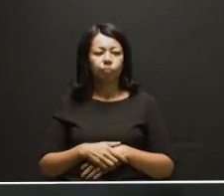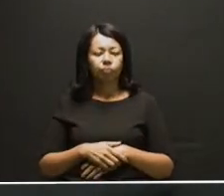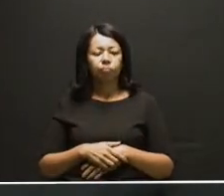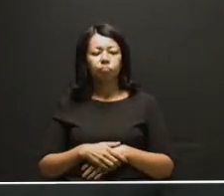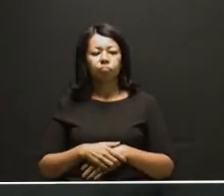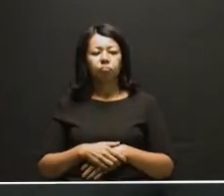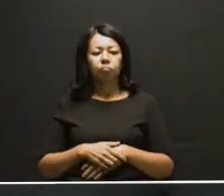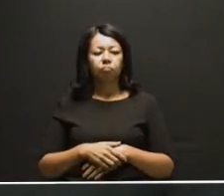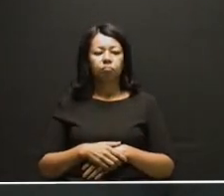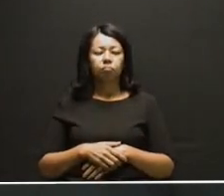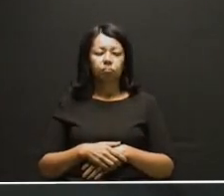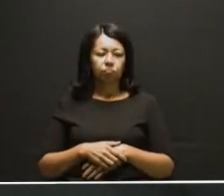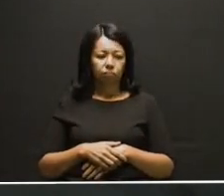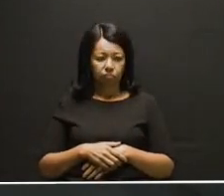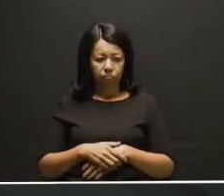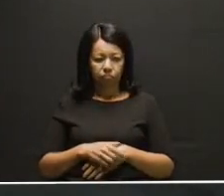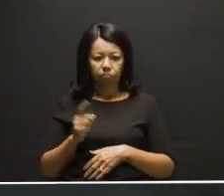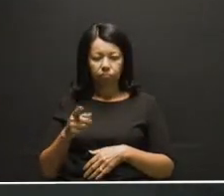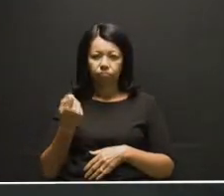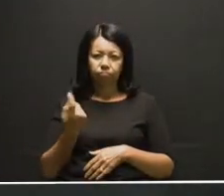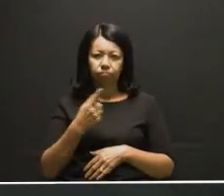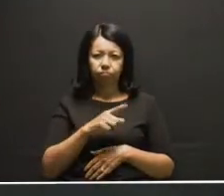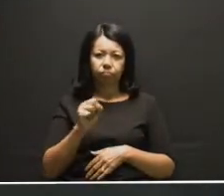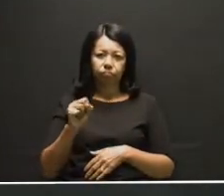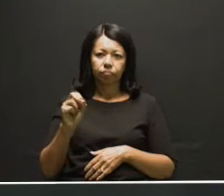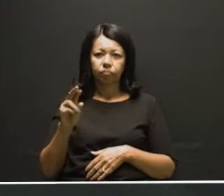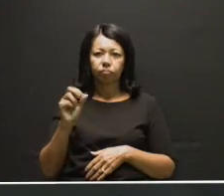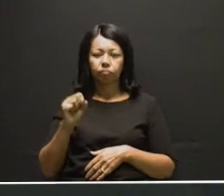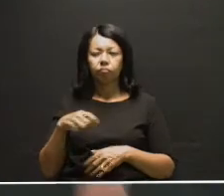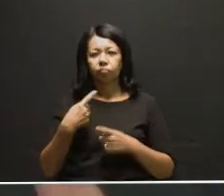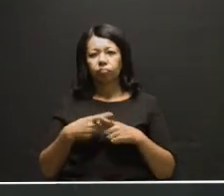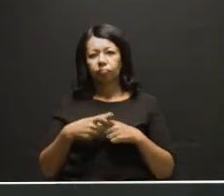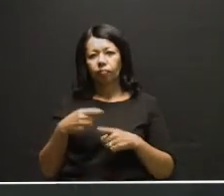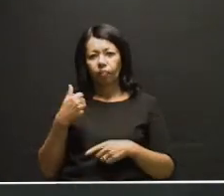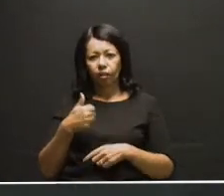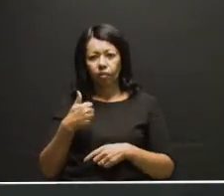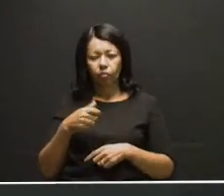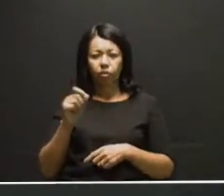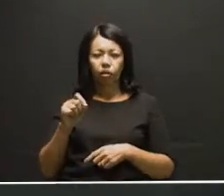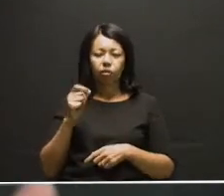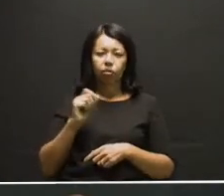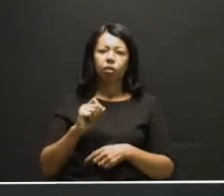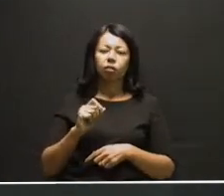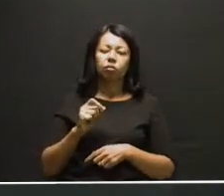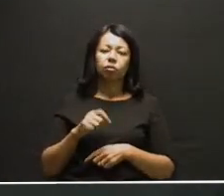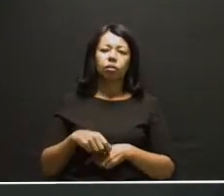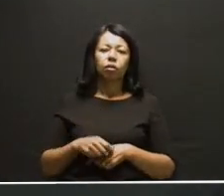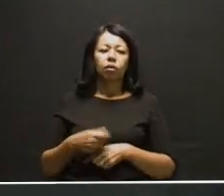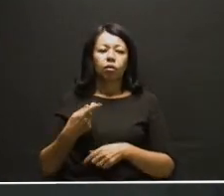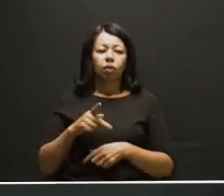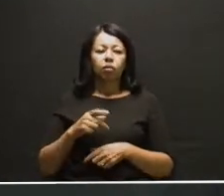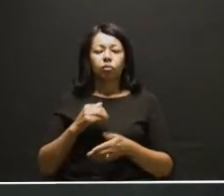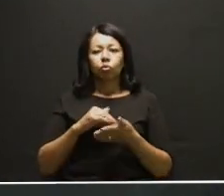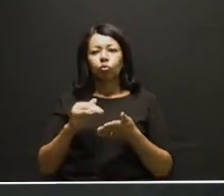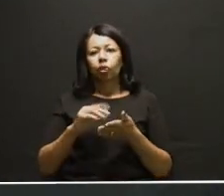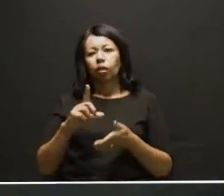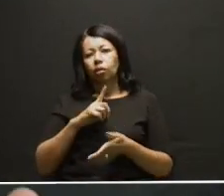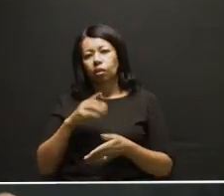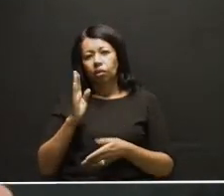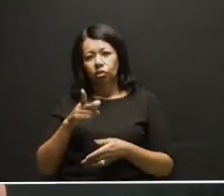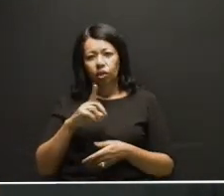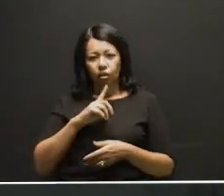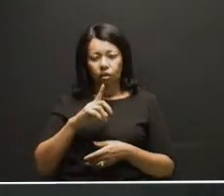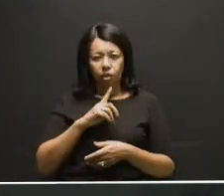e do próprio o atendimento no próprio não se porque é bom é como eu falei é uma questão de controle a gente sabe que existe já